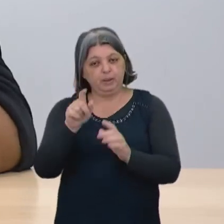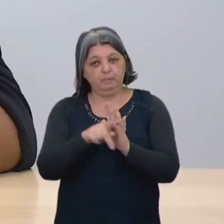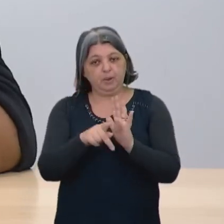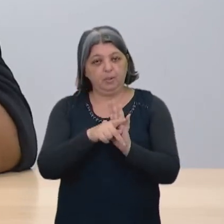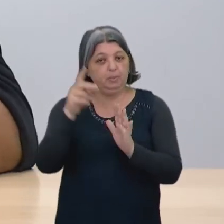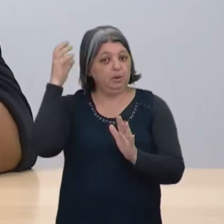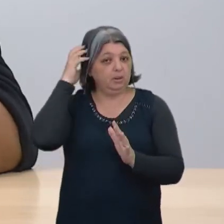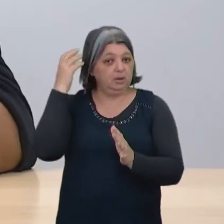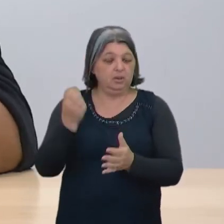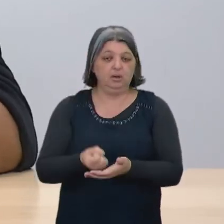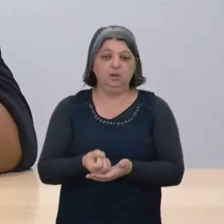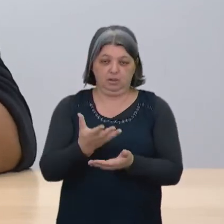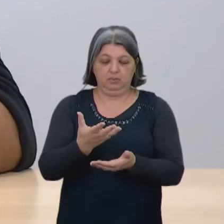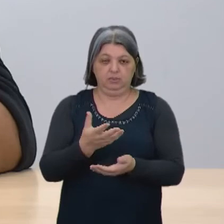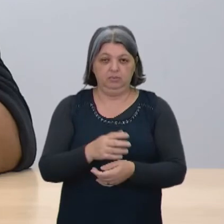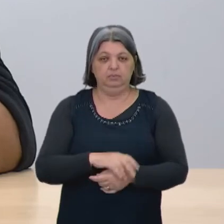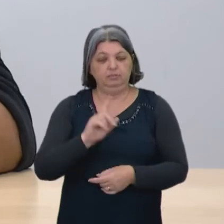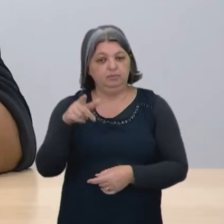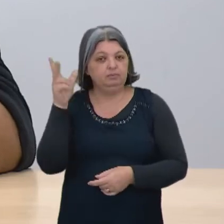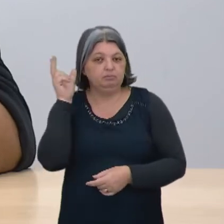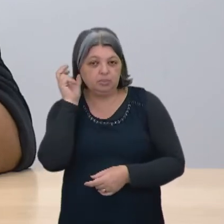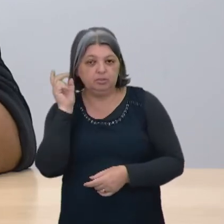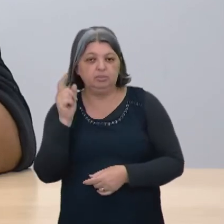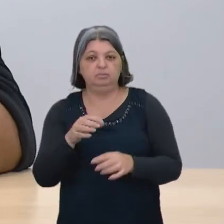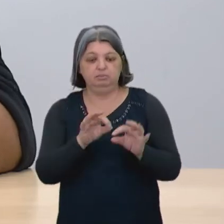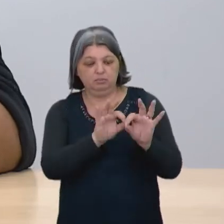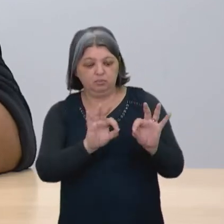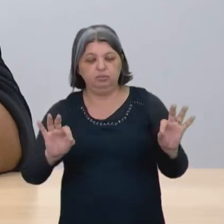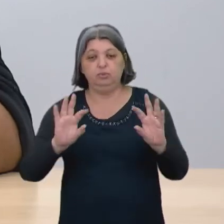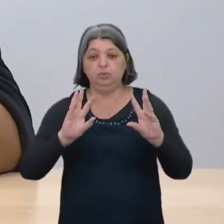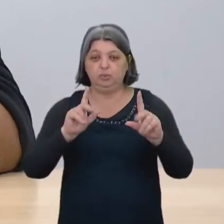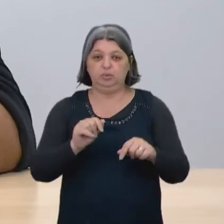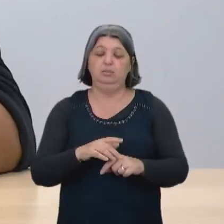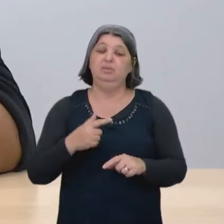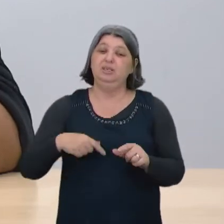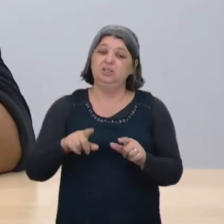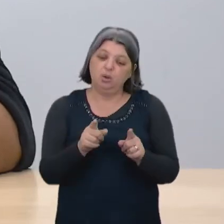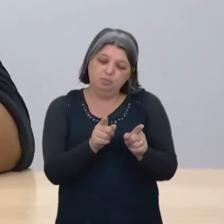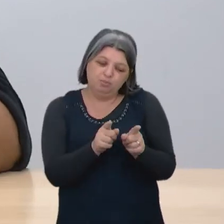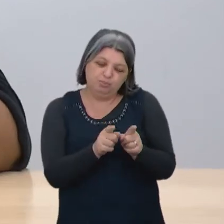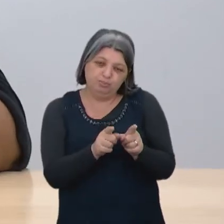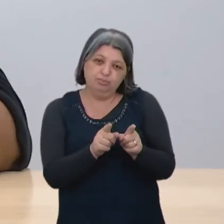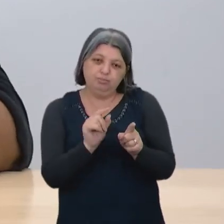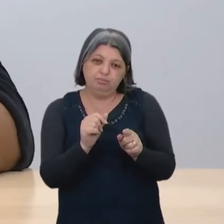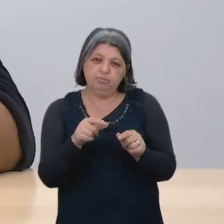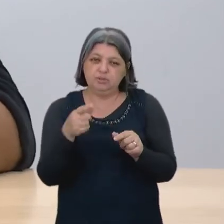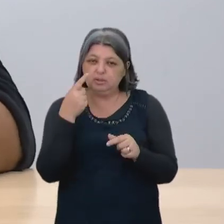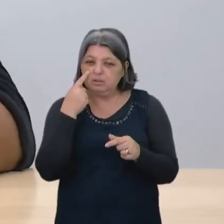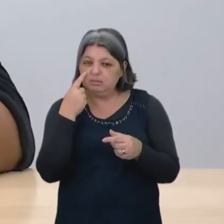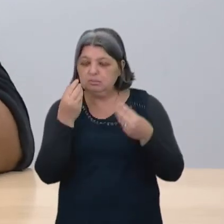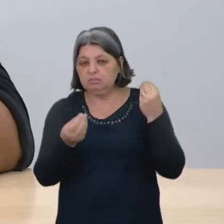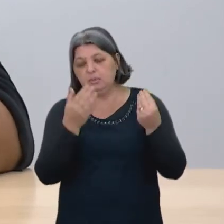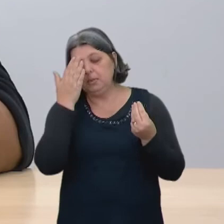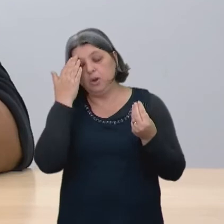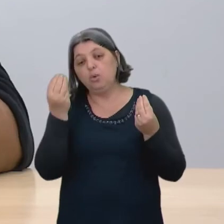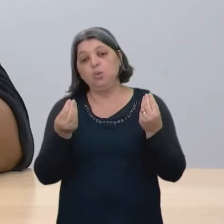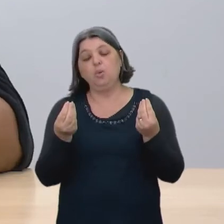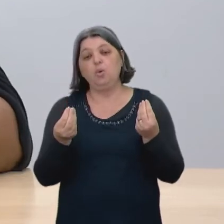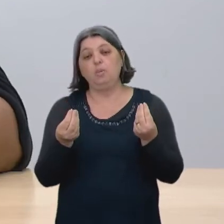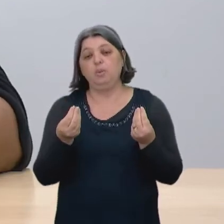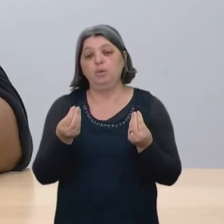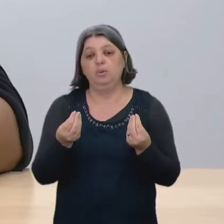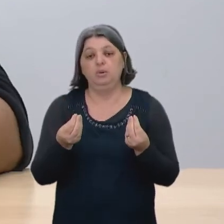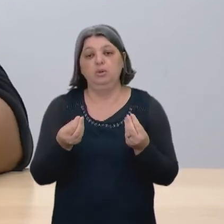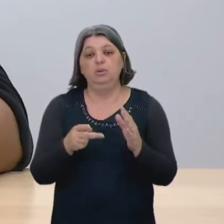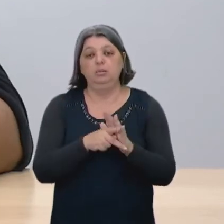assistirem, ouvirem esse podcast na íntegra. Aqui eu peguei só um trecho para vocês verificarem como é que funciona tanto